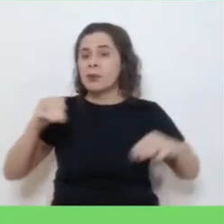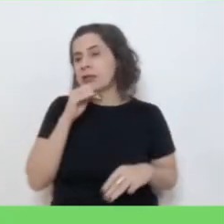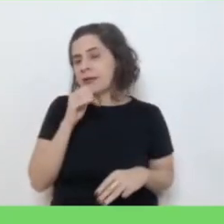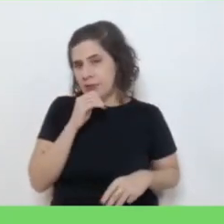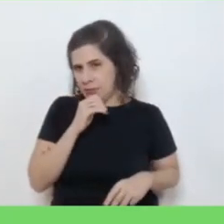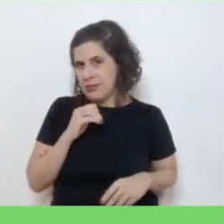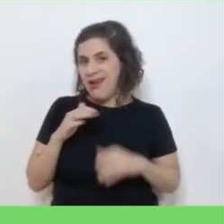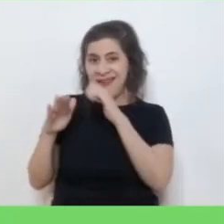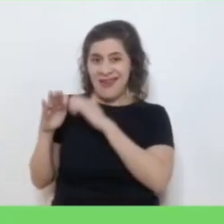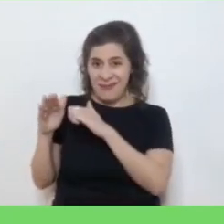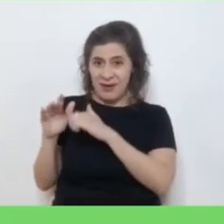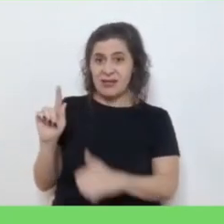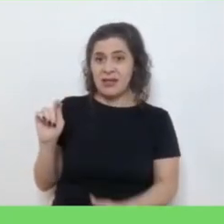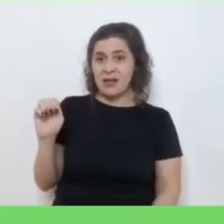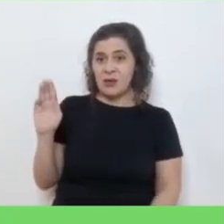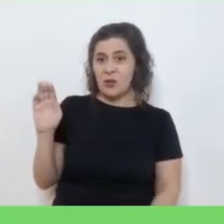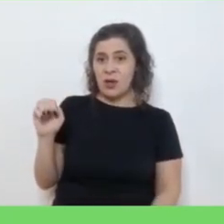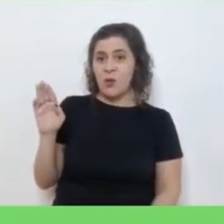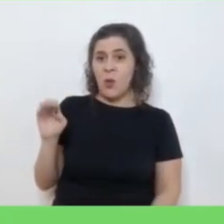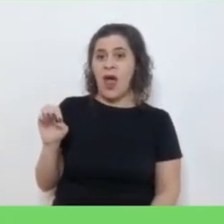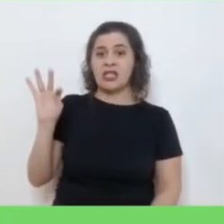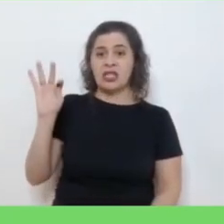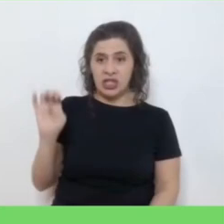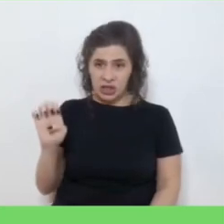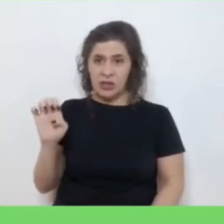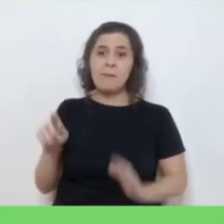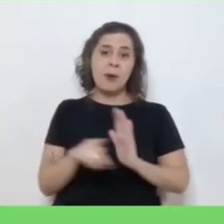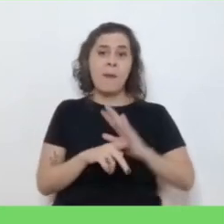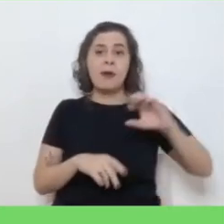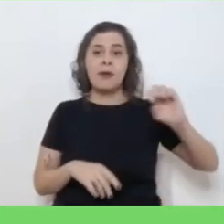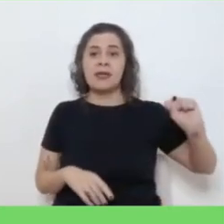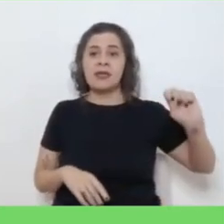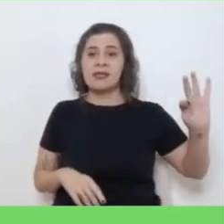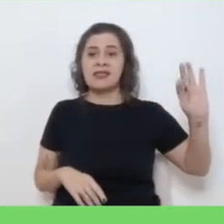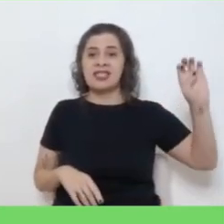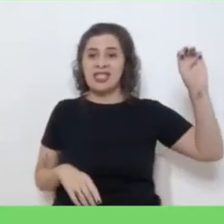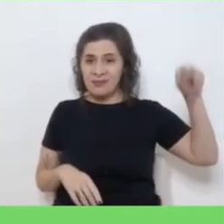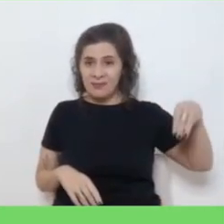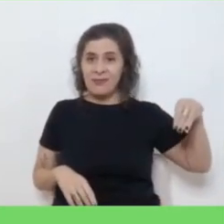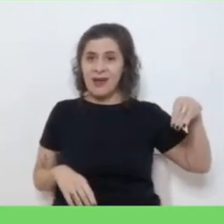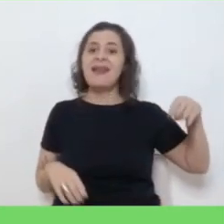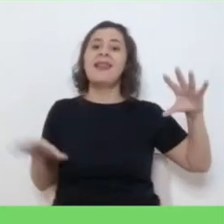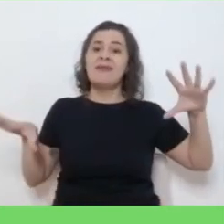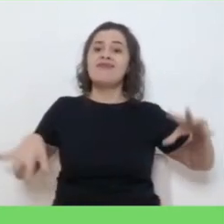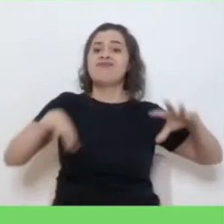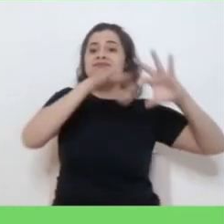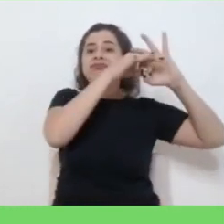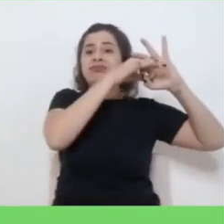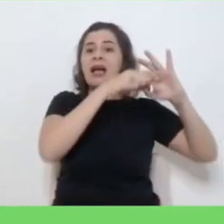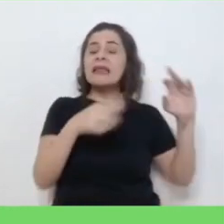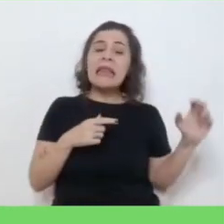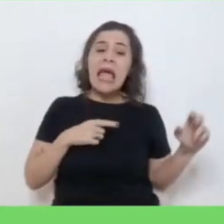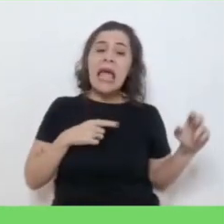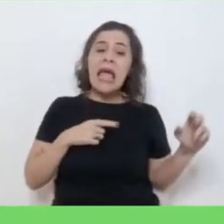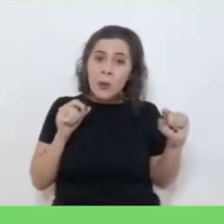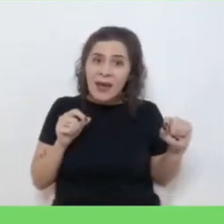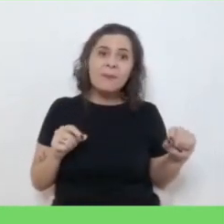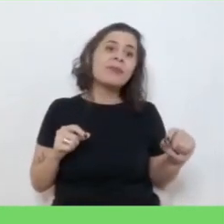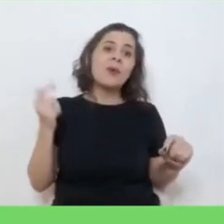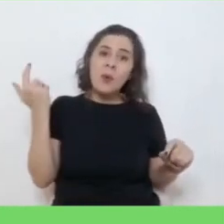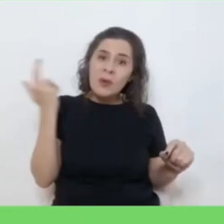Greenlight pela Steam engloba ali uma store que era a princípio indie, é